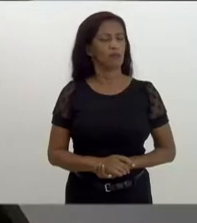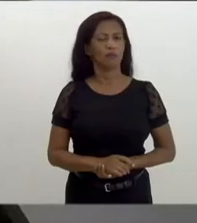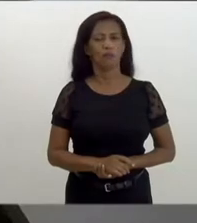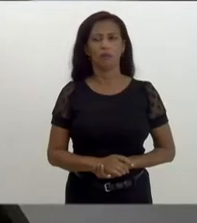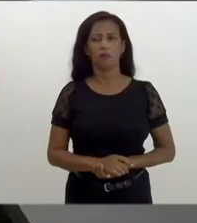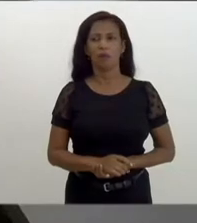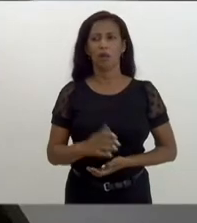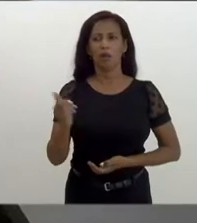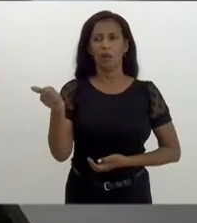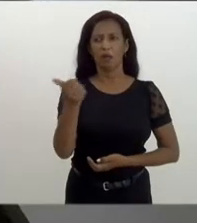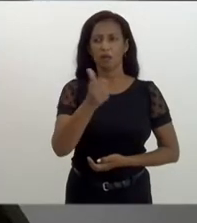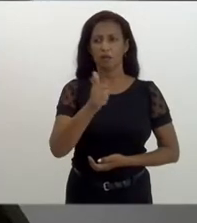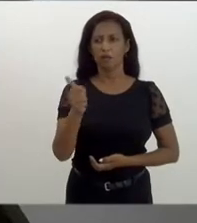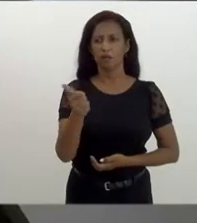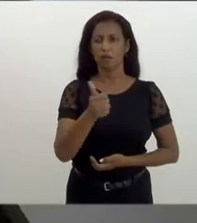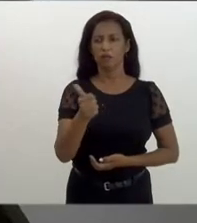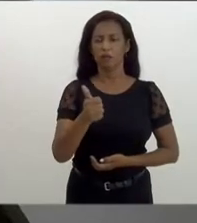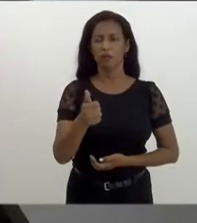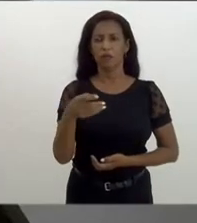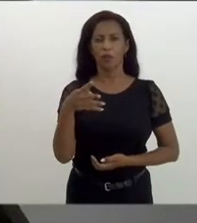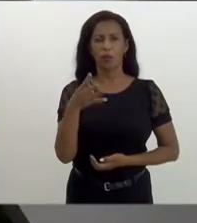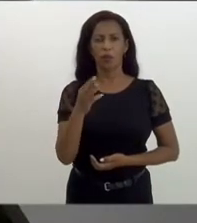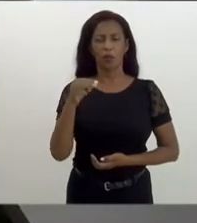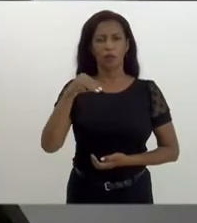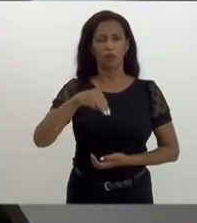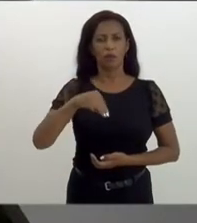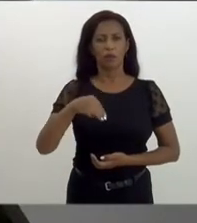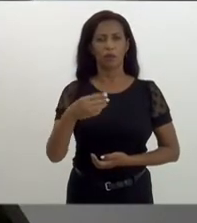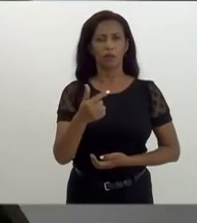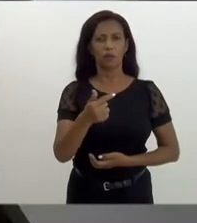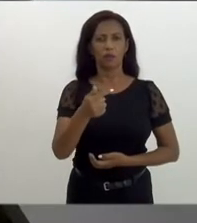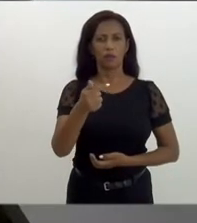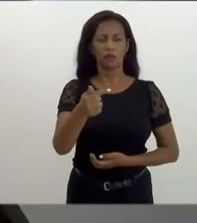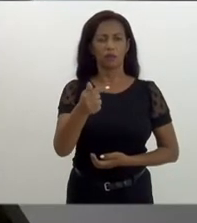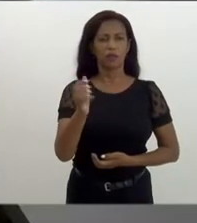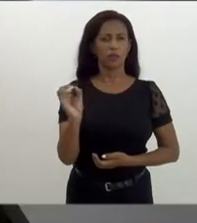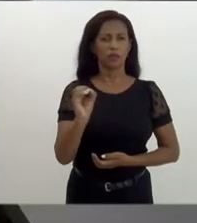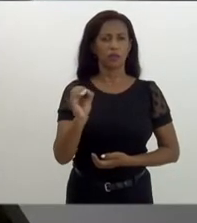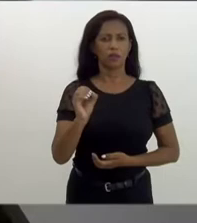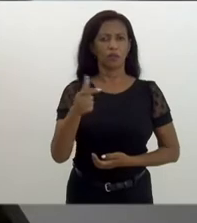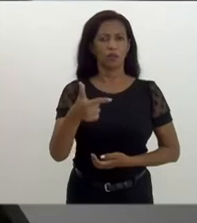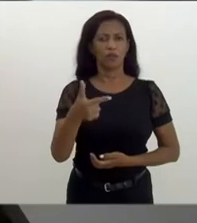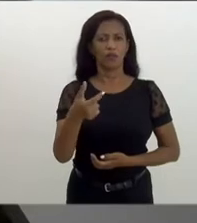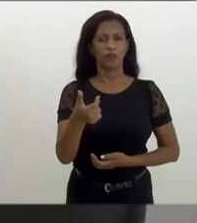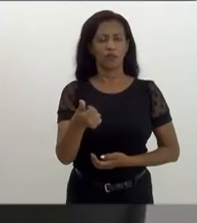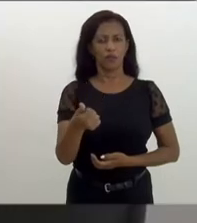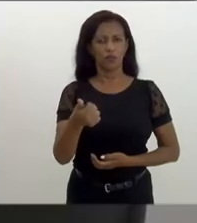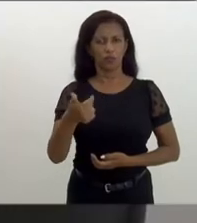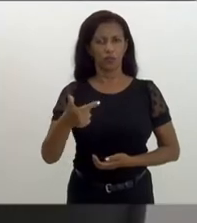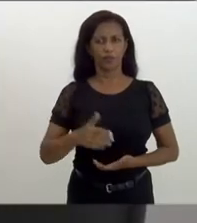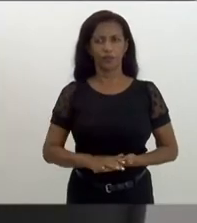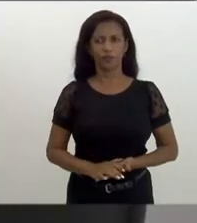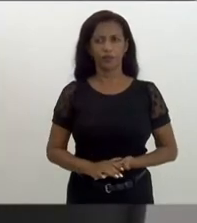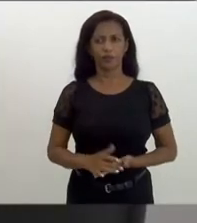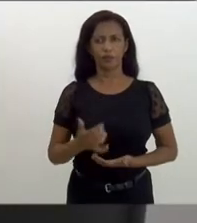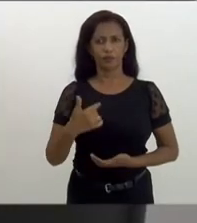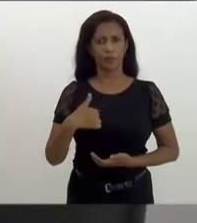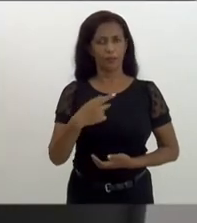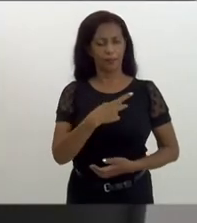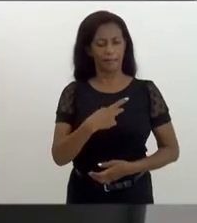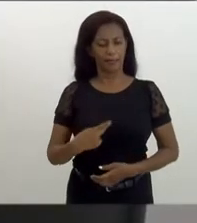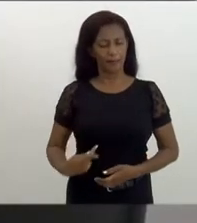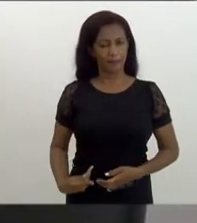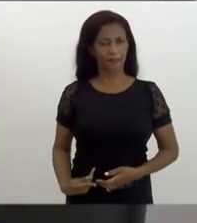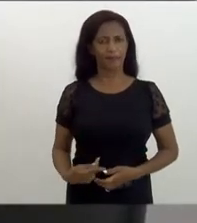e as 11:04 do dia sete de outubro de dois mil e 21 na condição